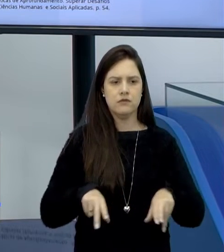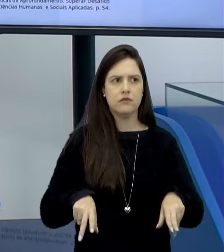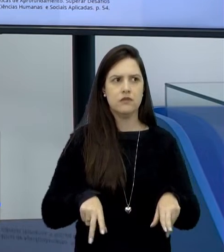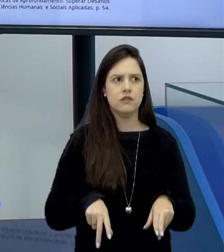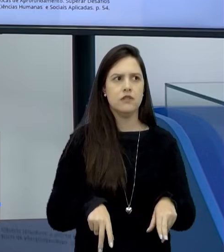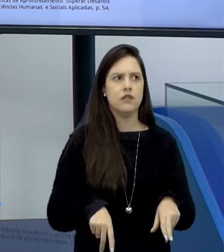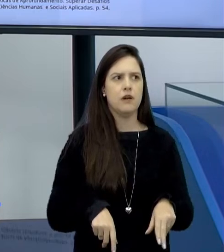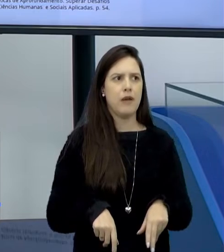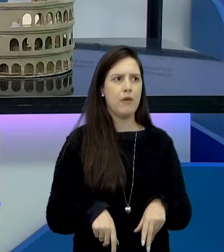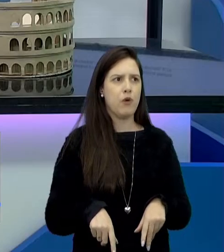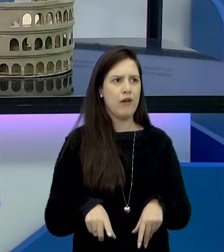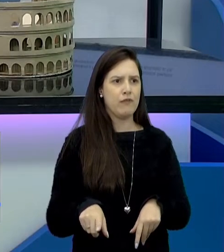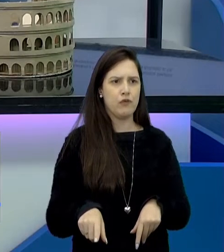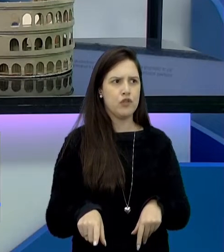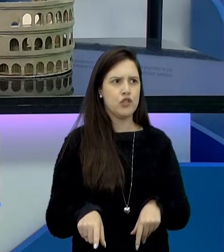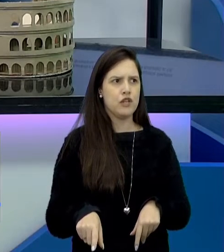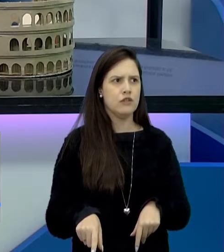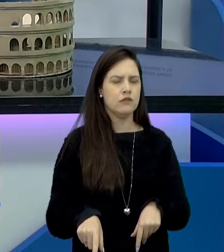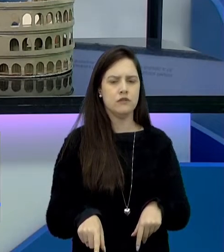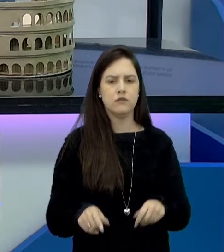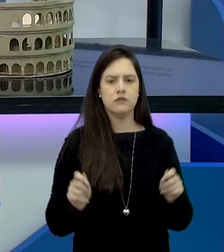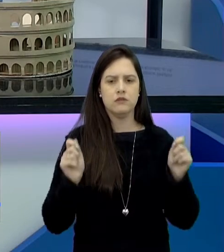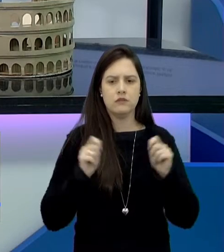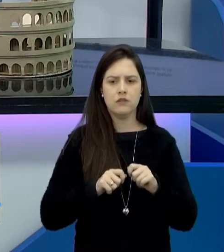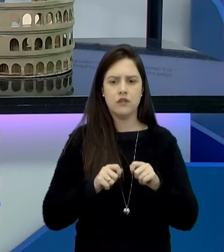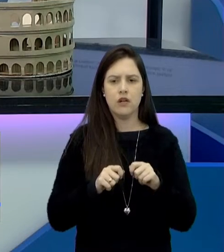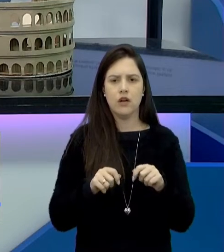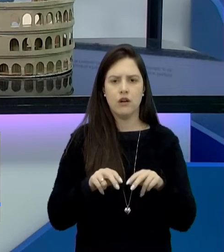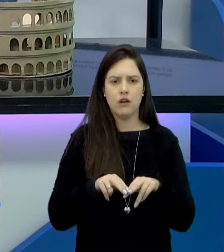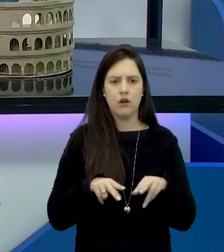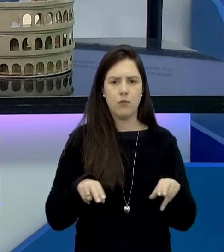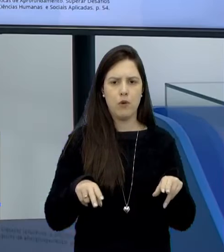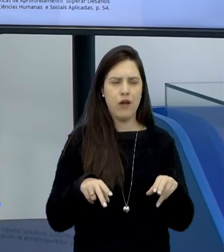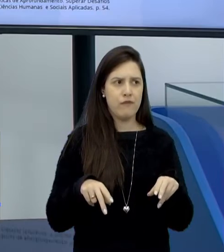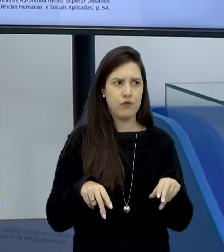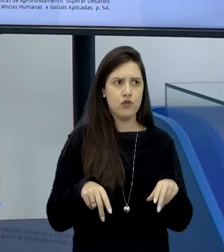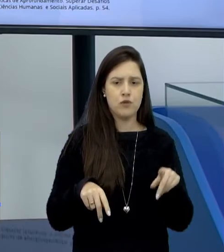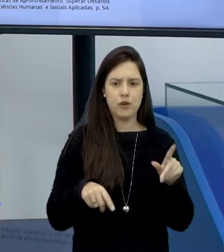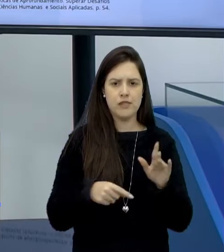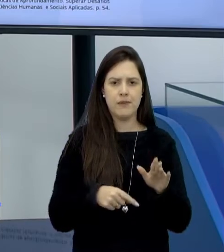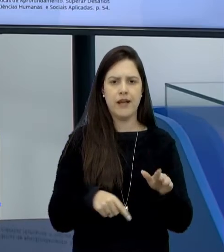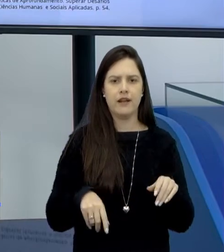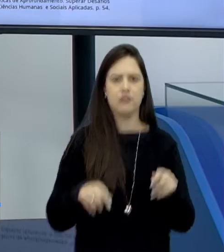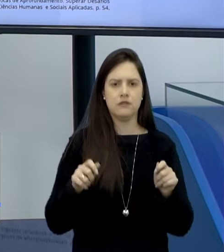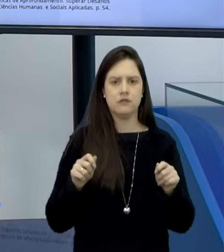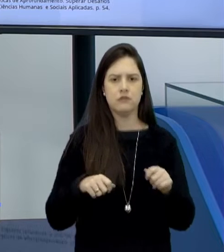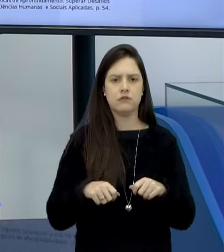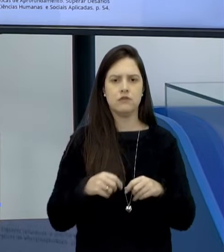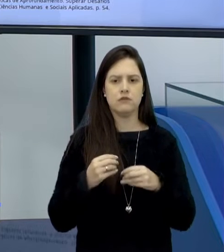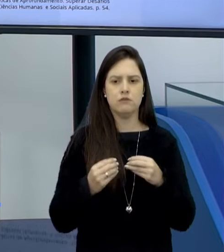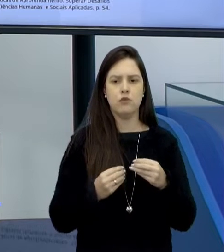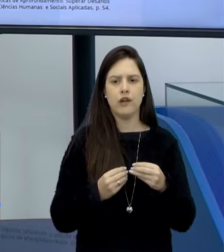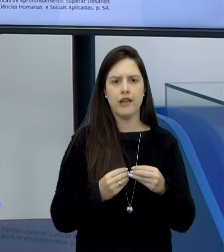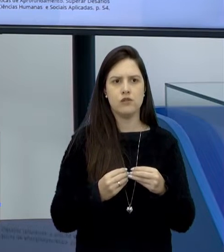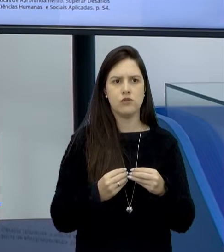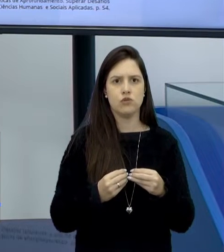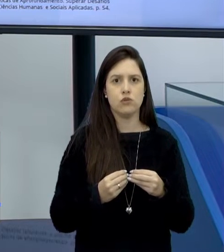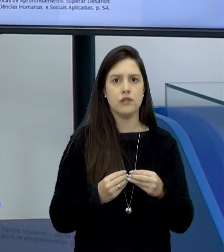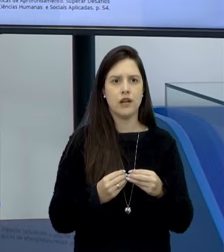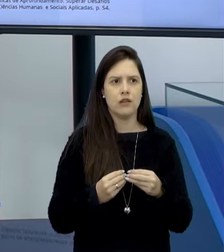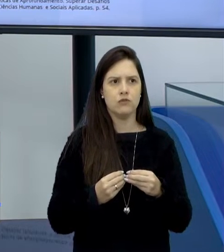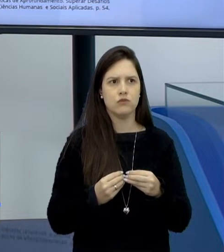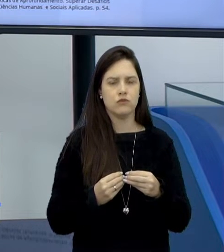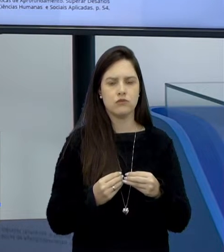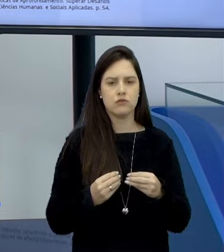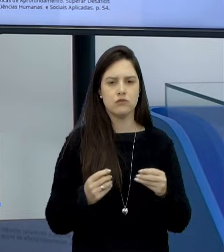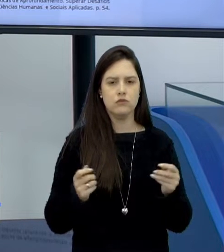filosofia e crença, aí já veio tudo junto. Então a sua filosofia, a sua crença, a boneca Carajá, ela